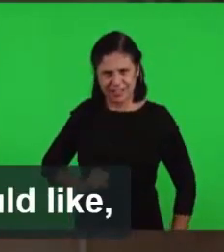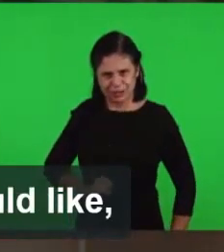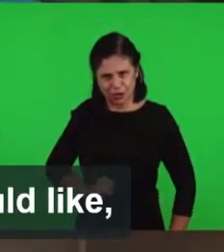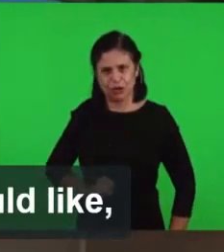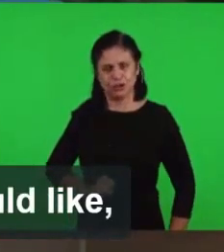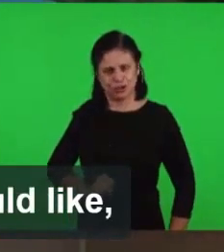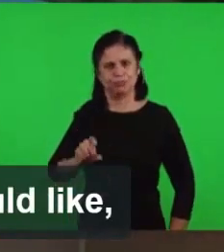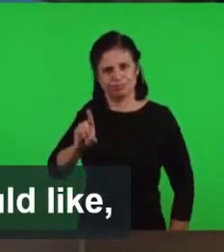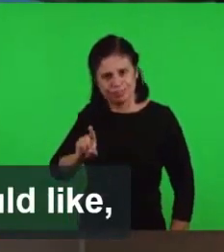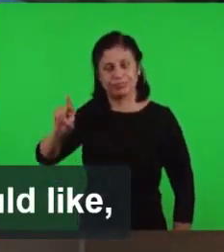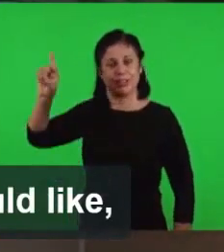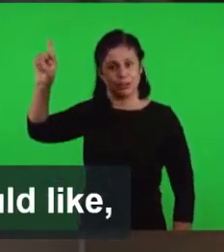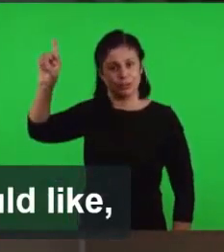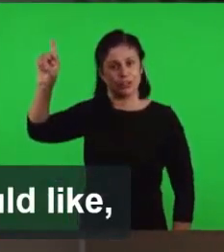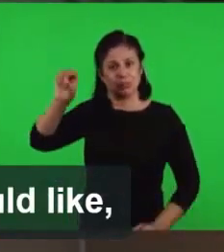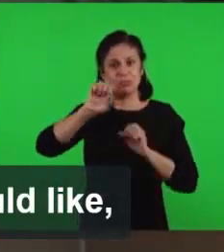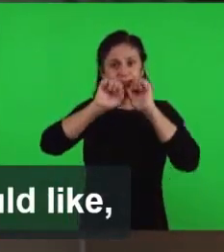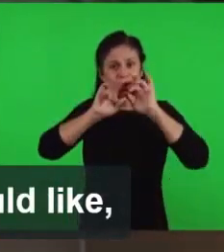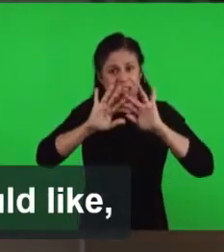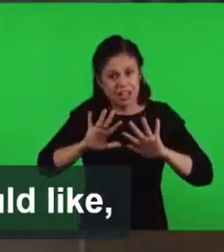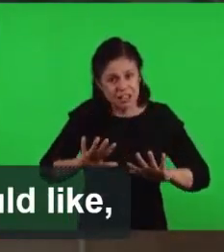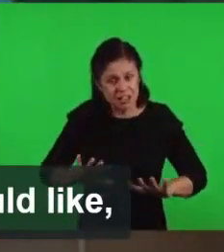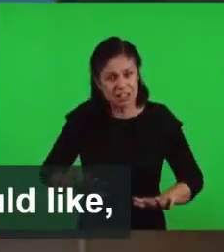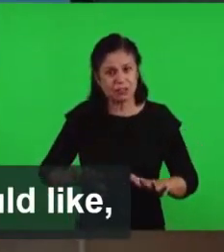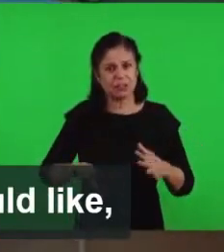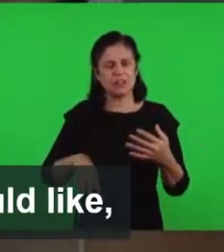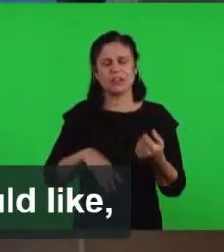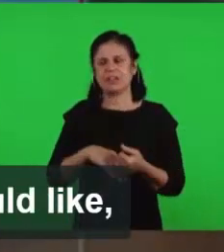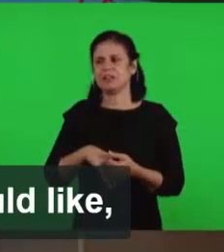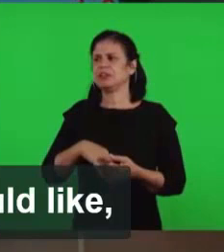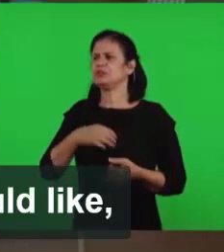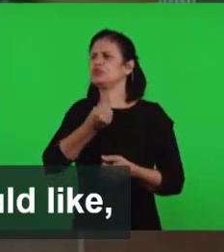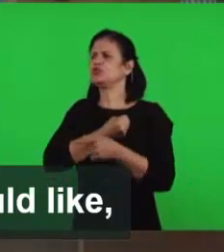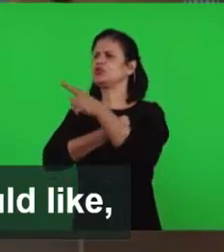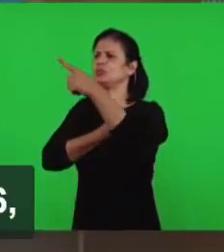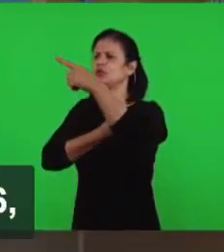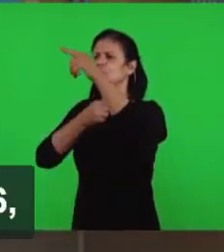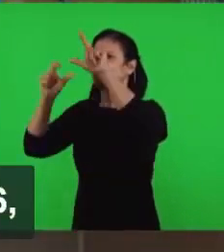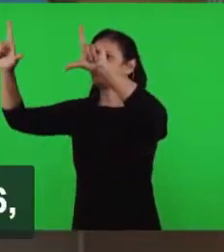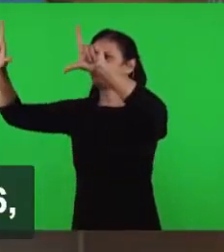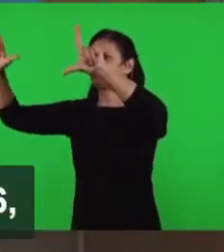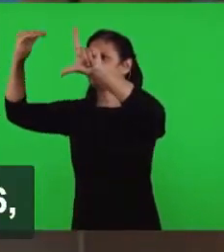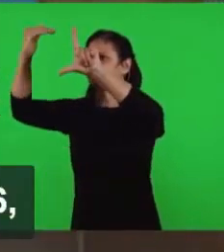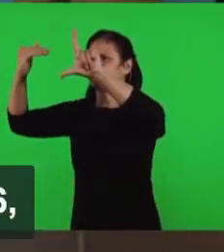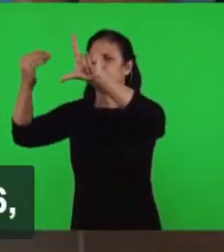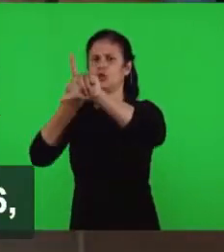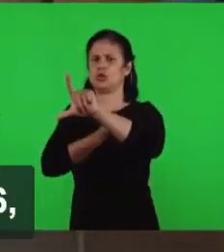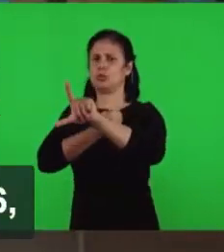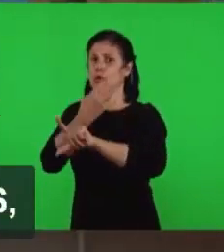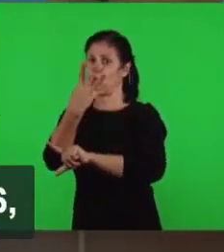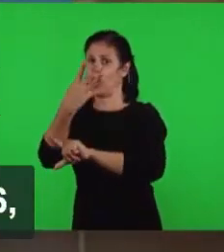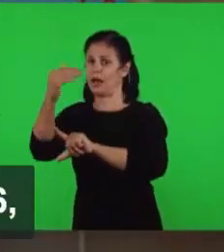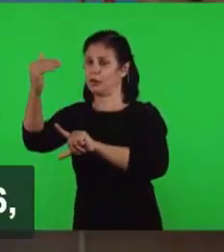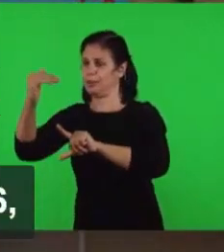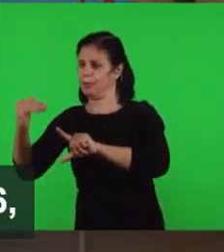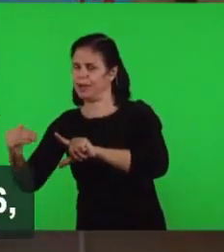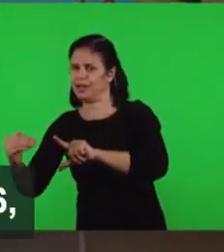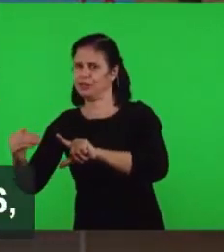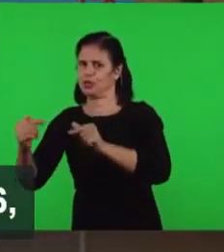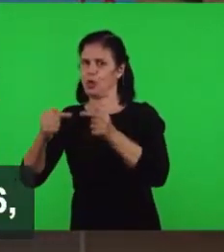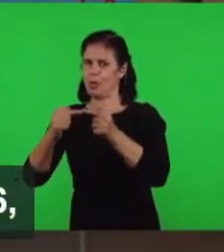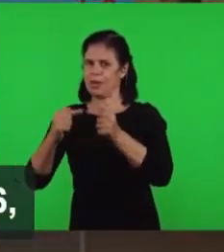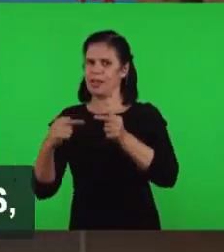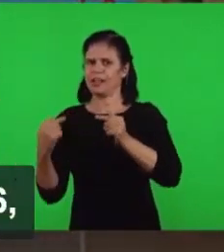os benefícios daqui do quarto e eu gostaria que esse assunto de